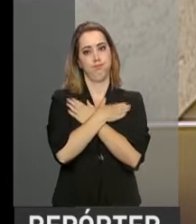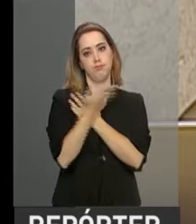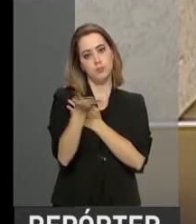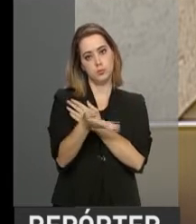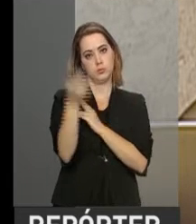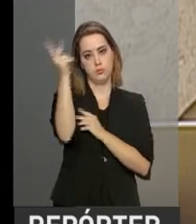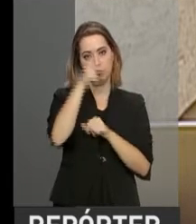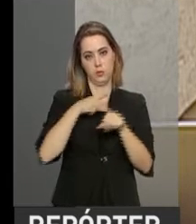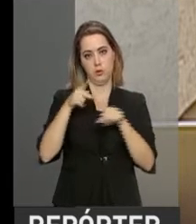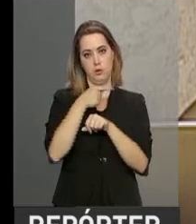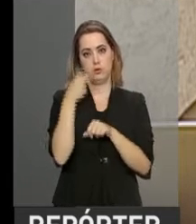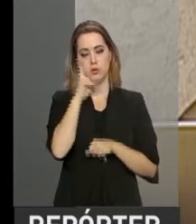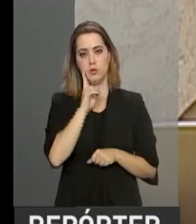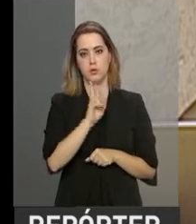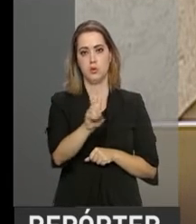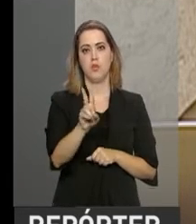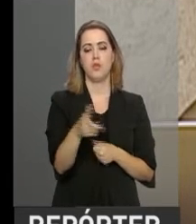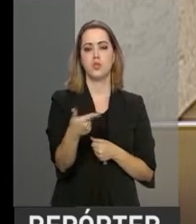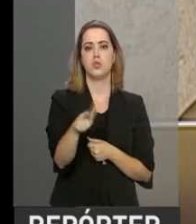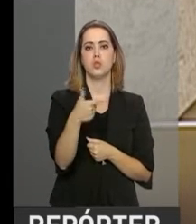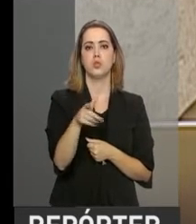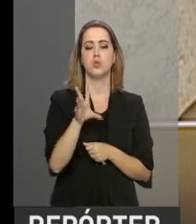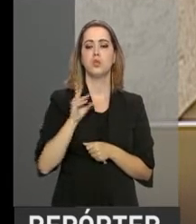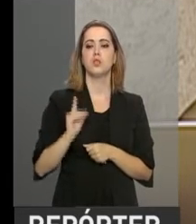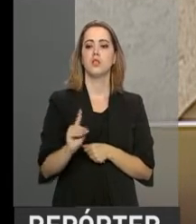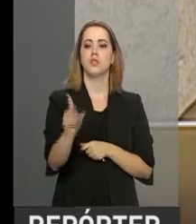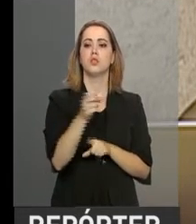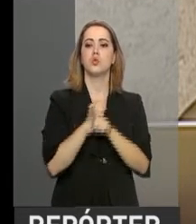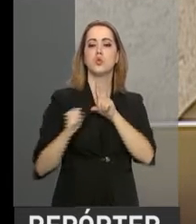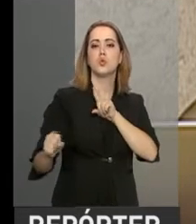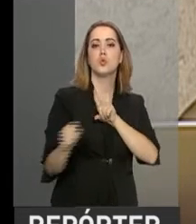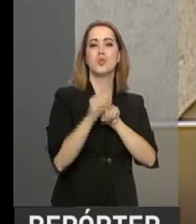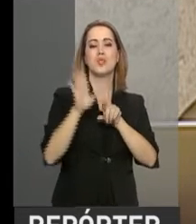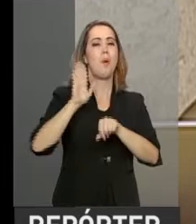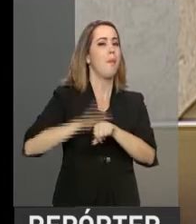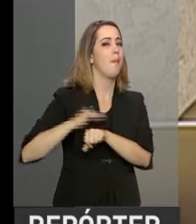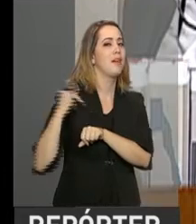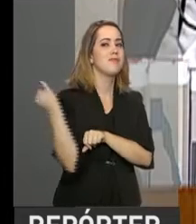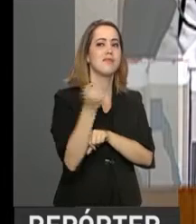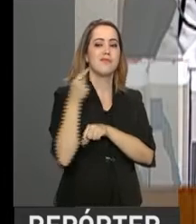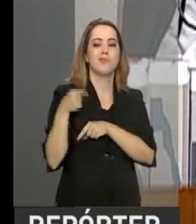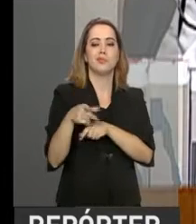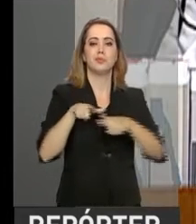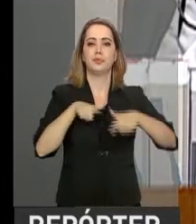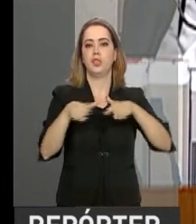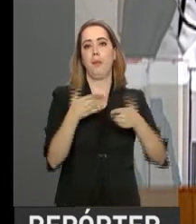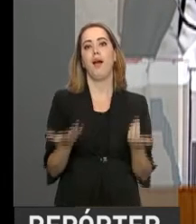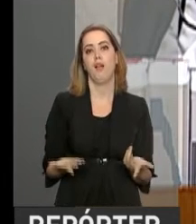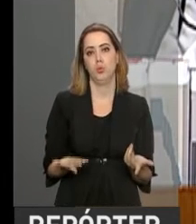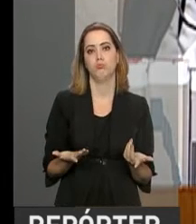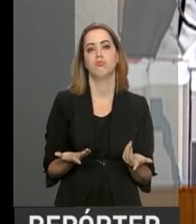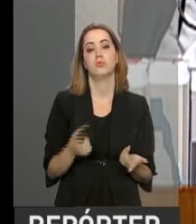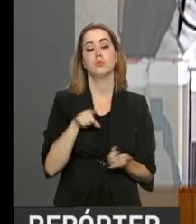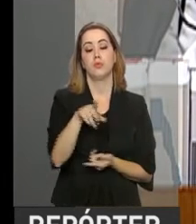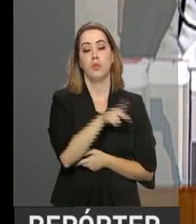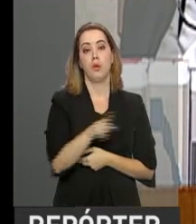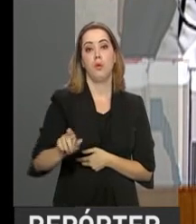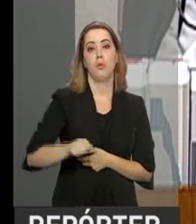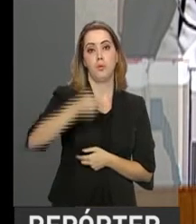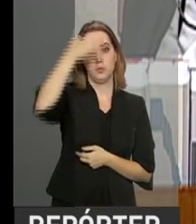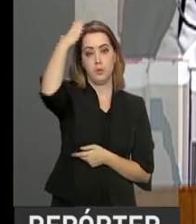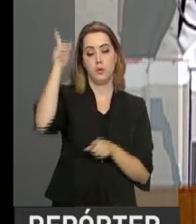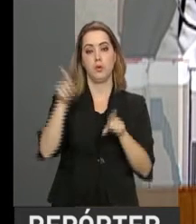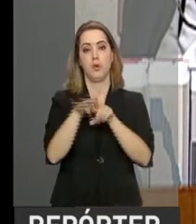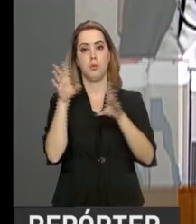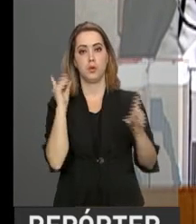ver, não há direito social mais precioso do que o direito ao emprego. O presidente Michel Temer também aproveitou